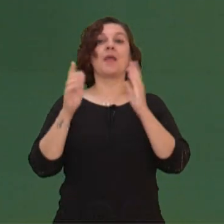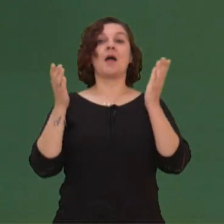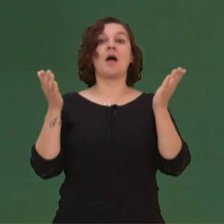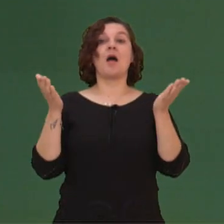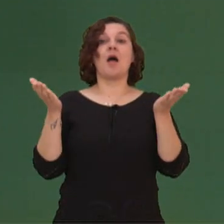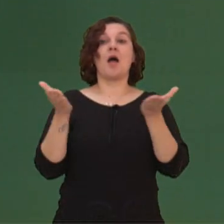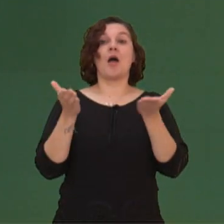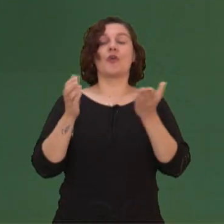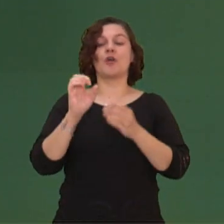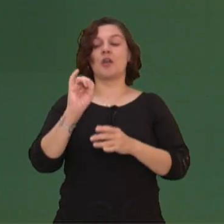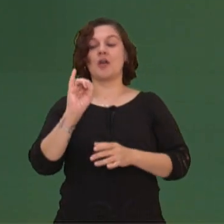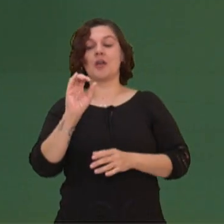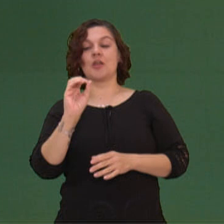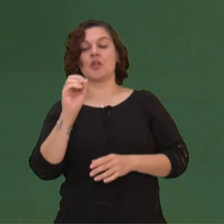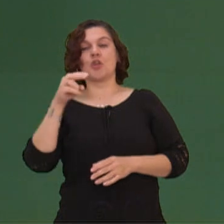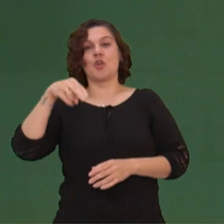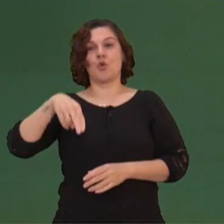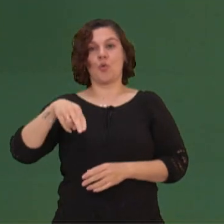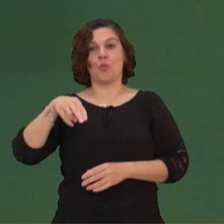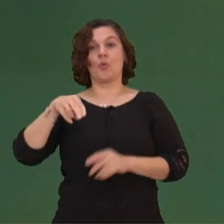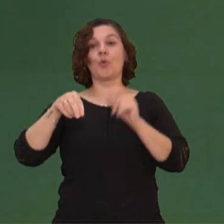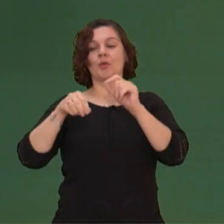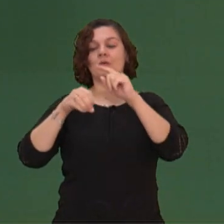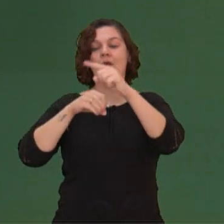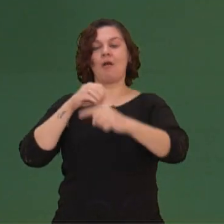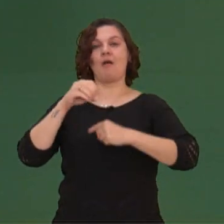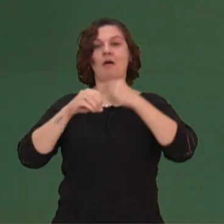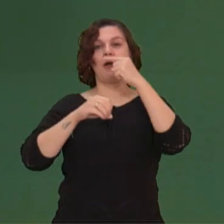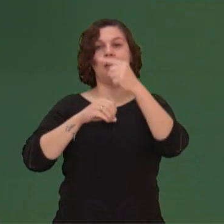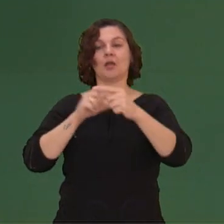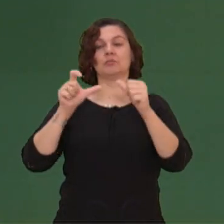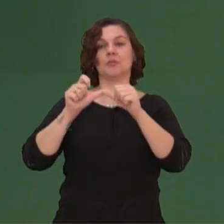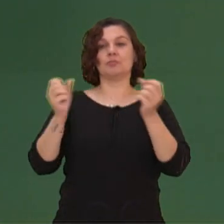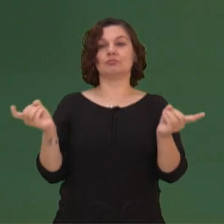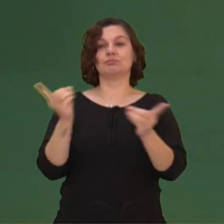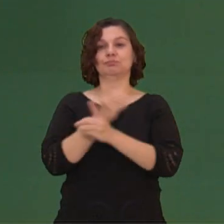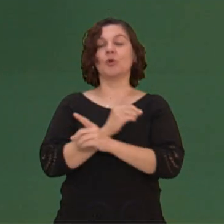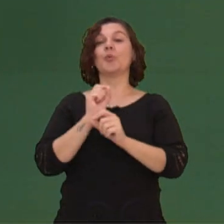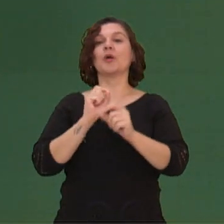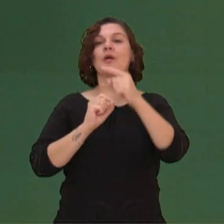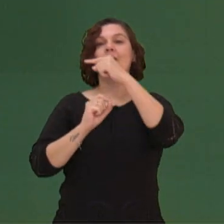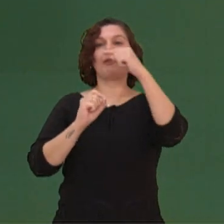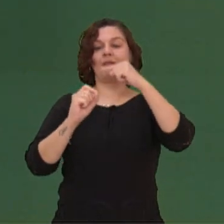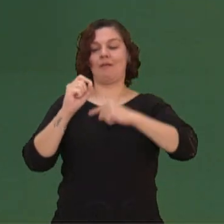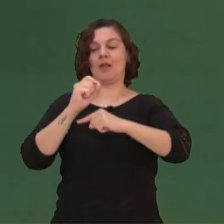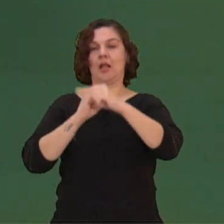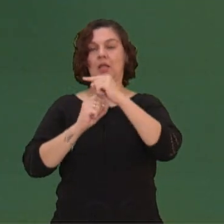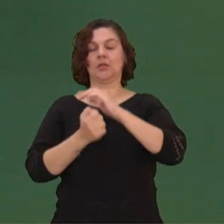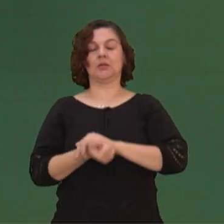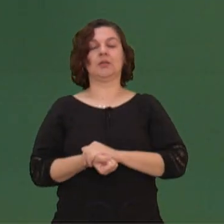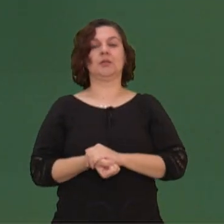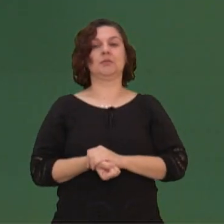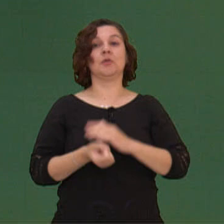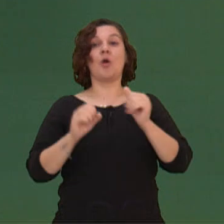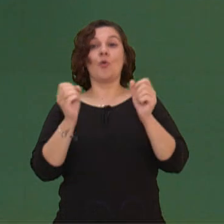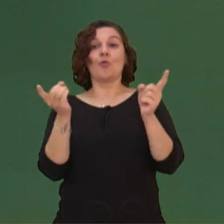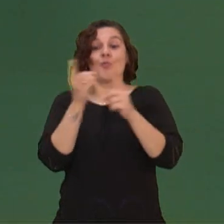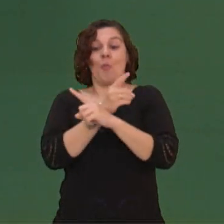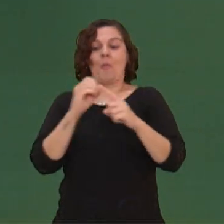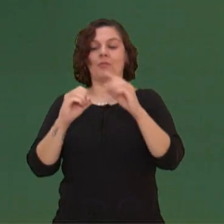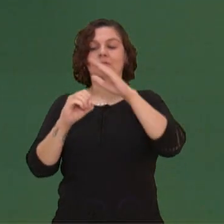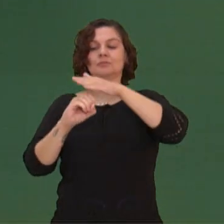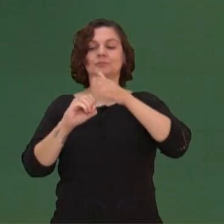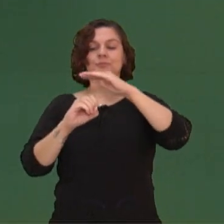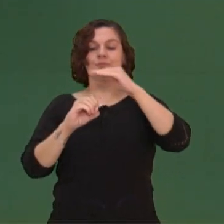Íons, os átomos que têm alteração na quantidade de elétrons. Eu mexo na eletrosfera, ele